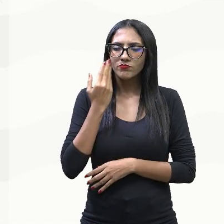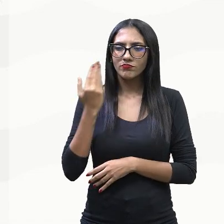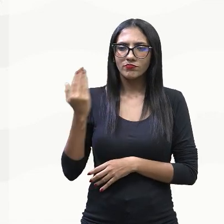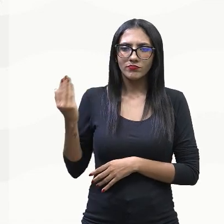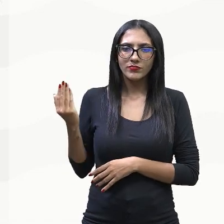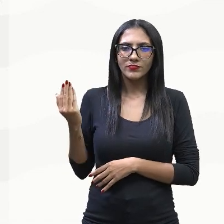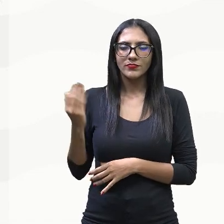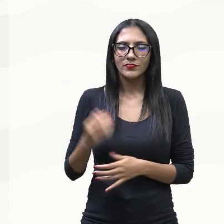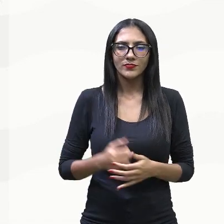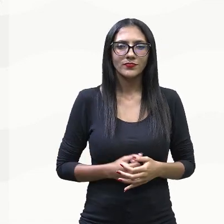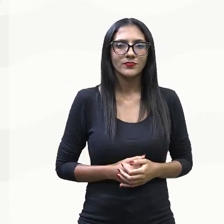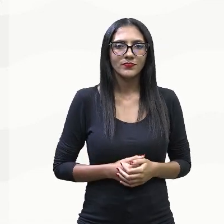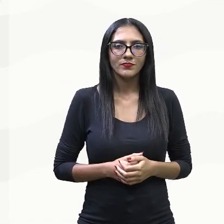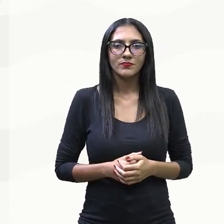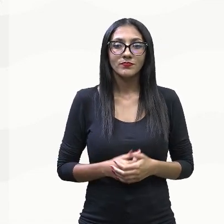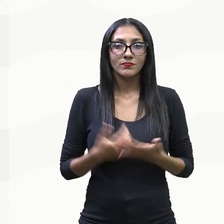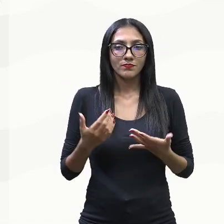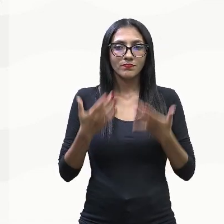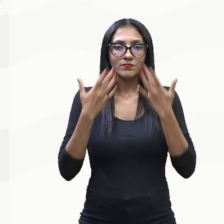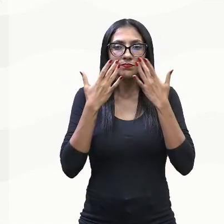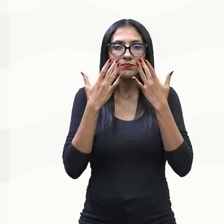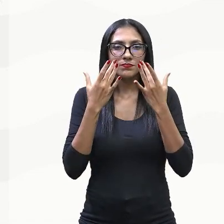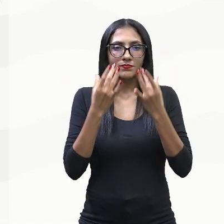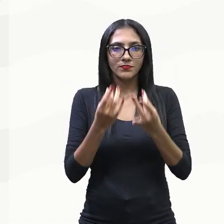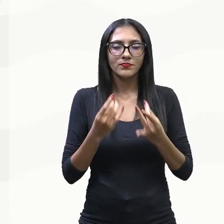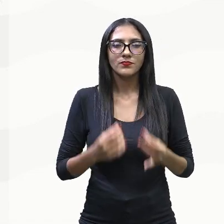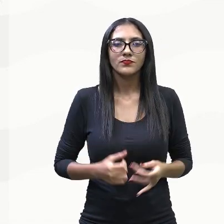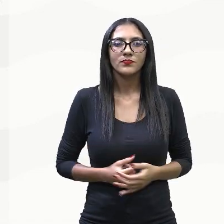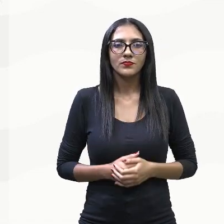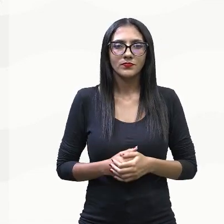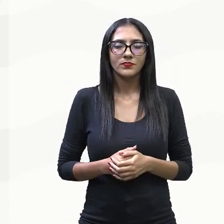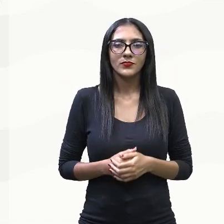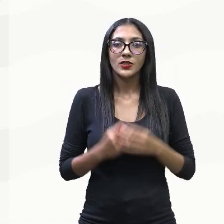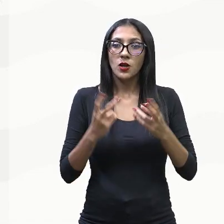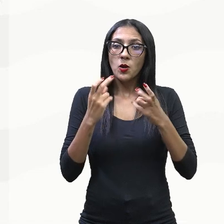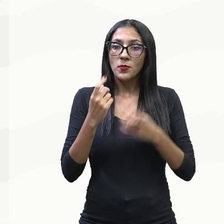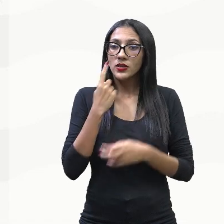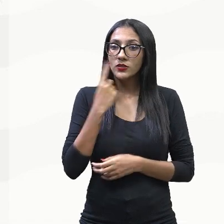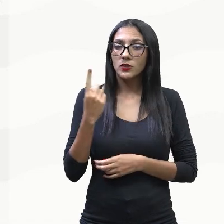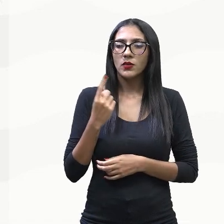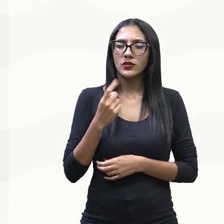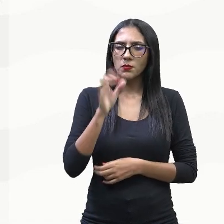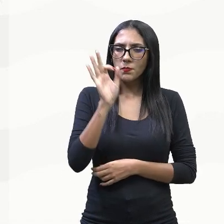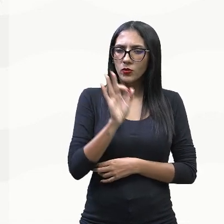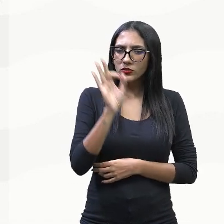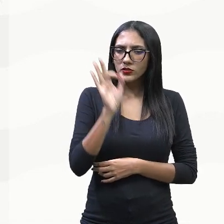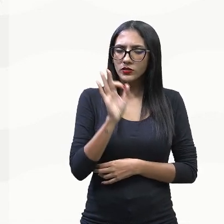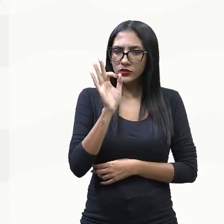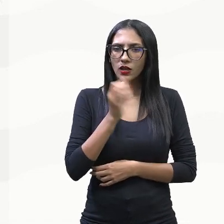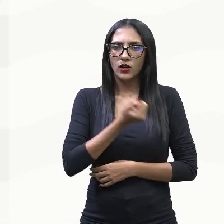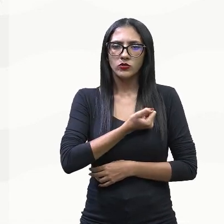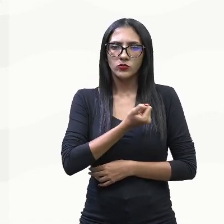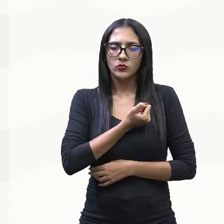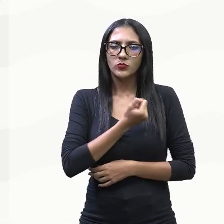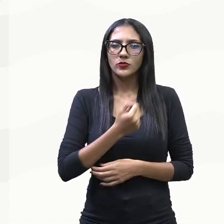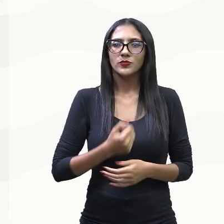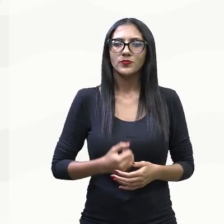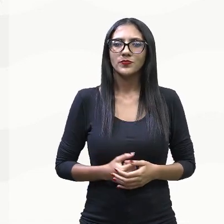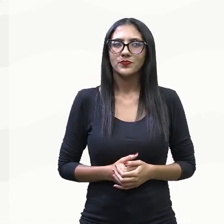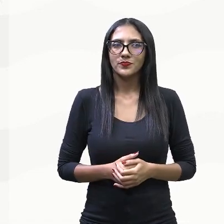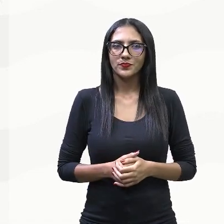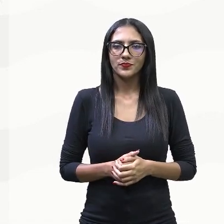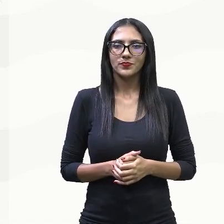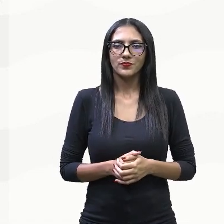setores, então, de olho na tela, tá? Observe aí o gráfico que nós temos, tudo bem? Título pessoal, do